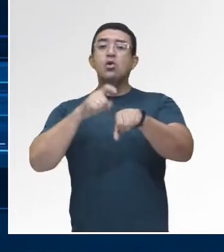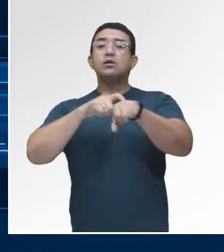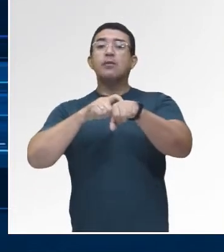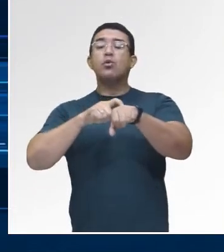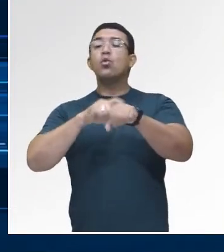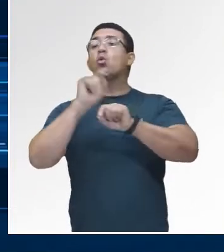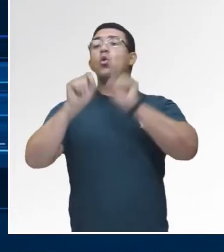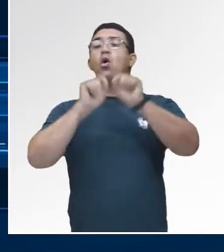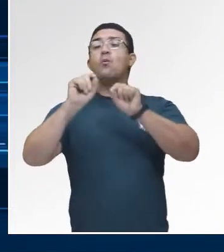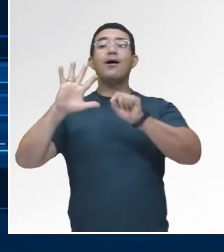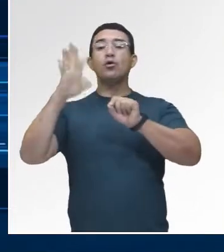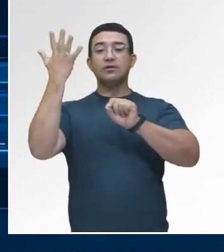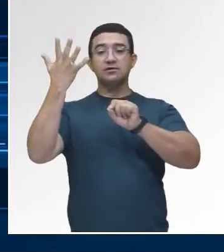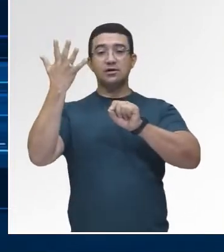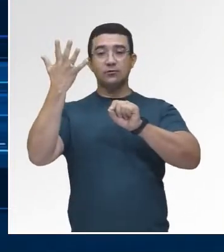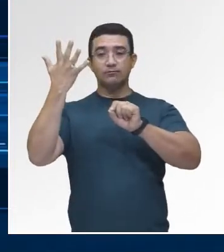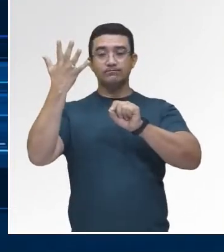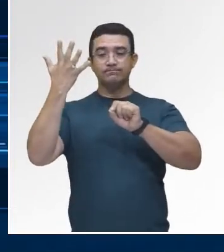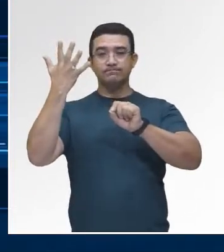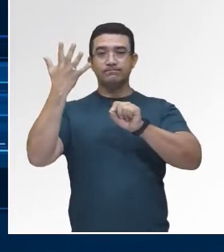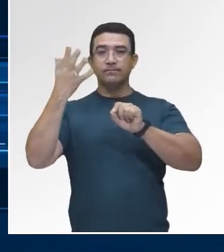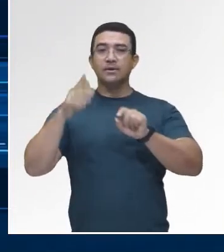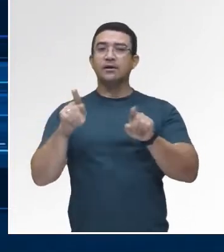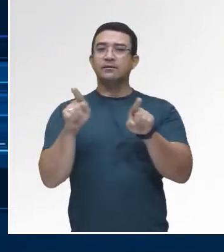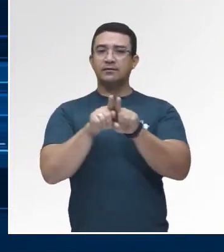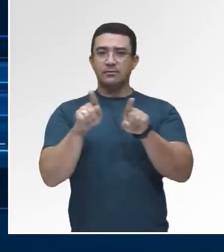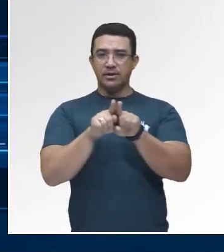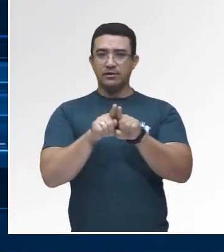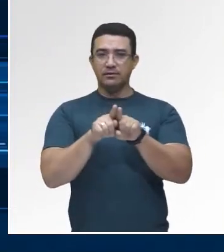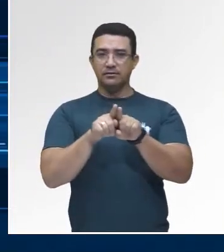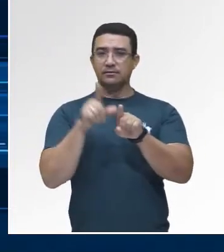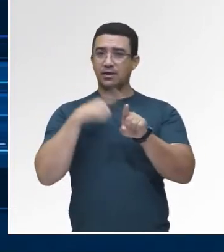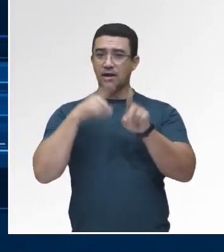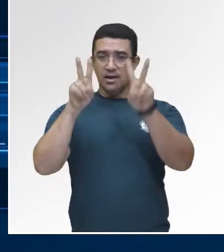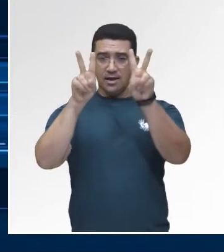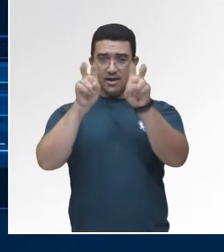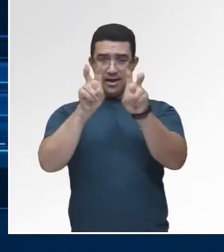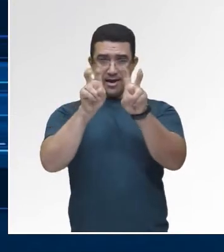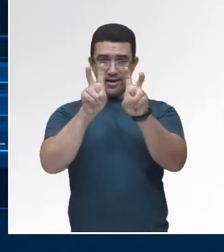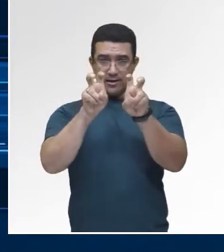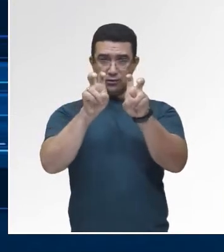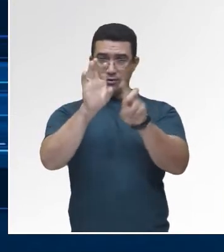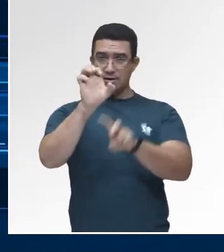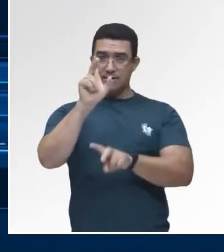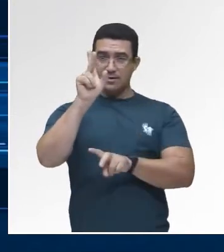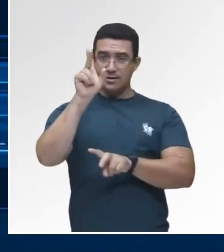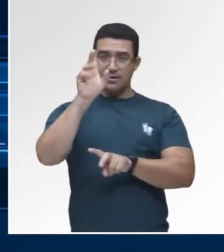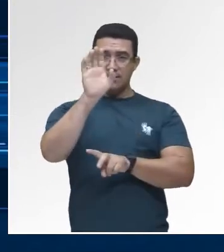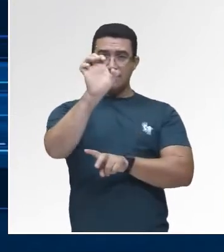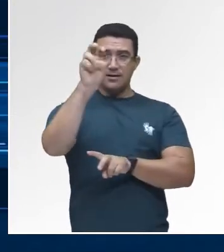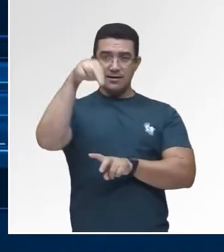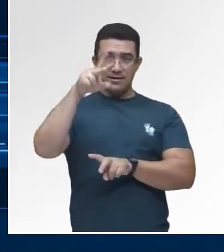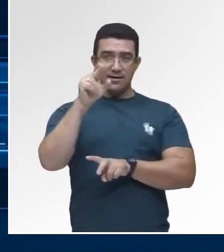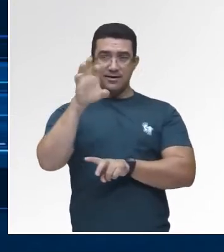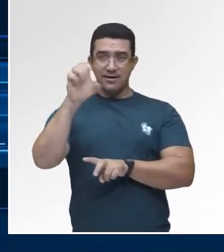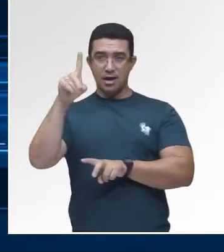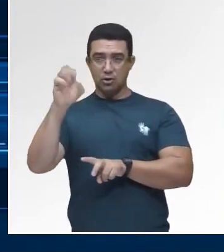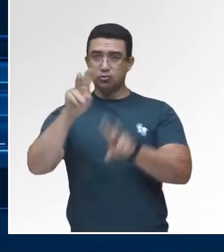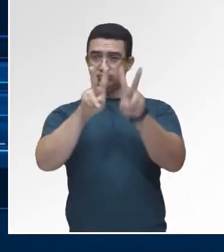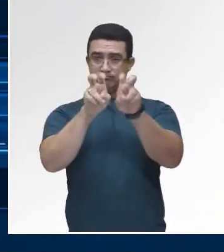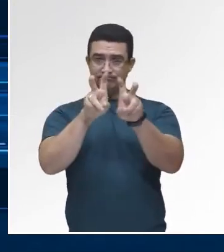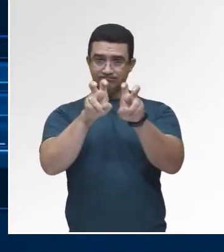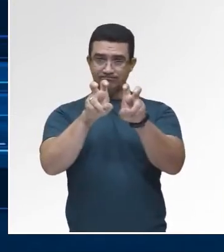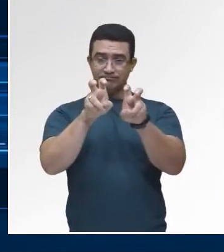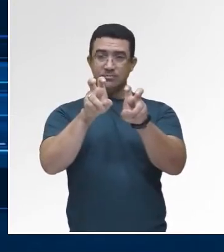se passa. Temos o enredo, que acontece como as ações se desenrolam na narrativa. Então, os tipos